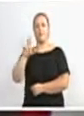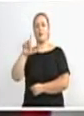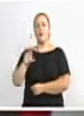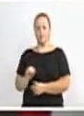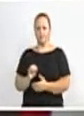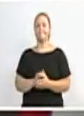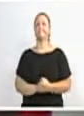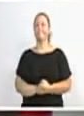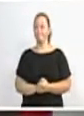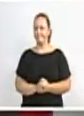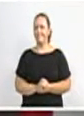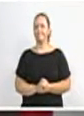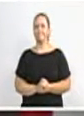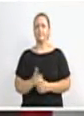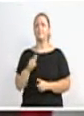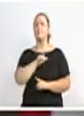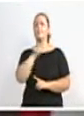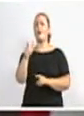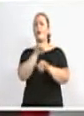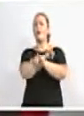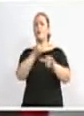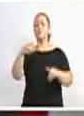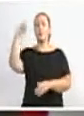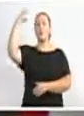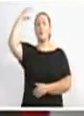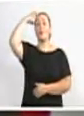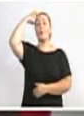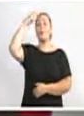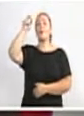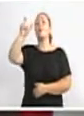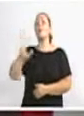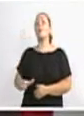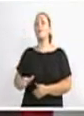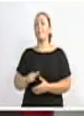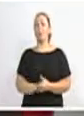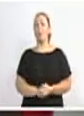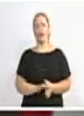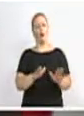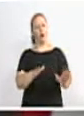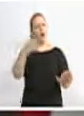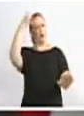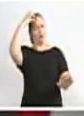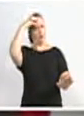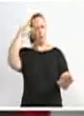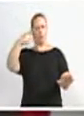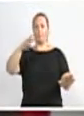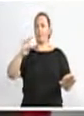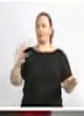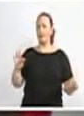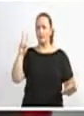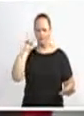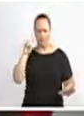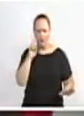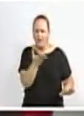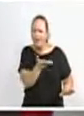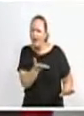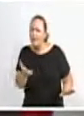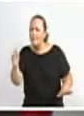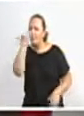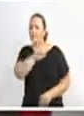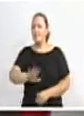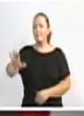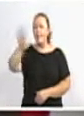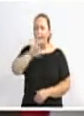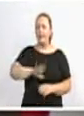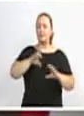e lançaram a culpa do sequestro do Abílio Diniz nas costas do PT. Lembram-se das imagens que a Globo e